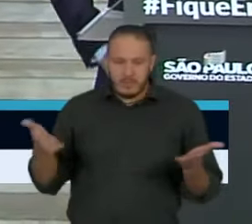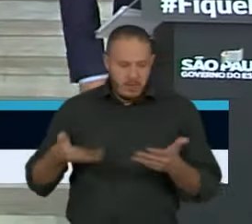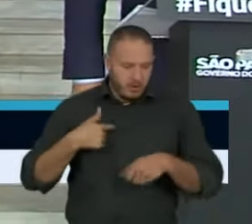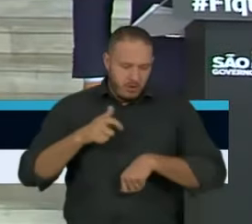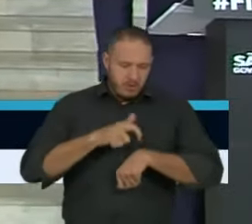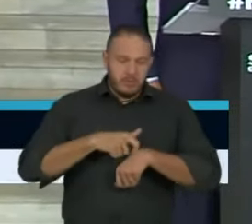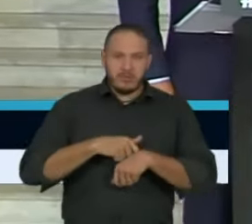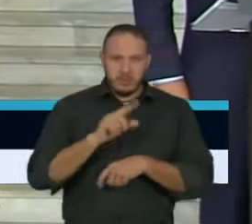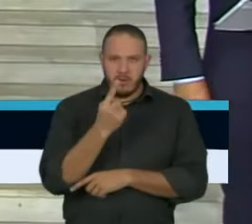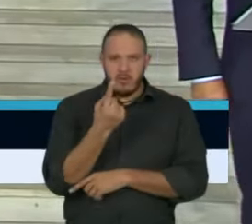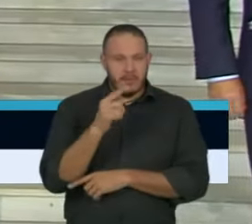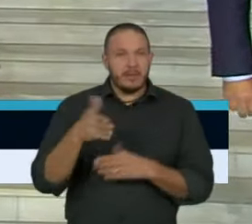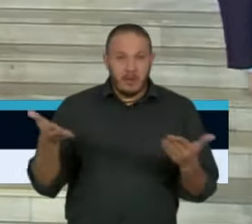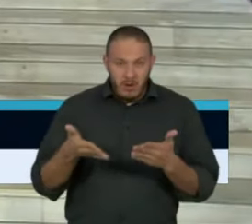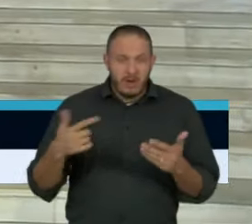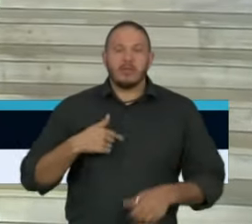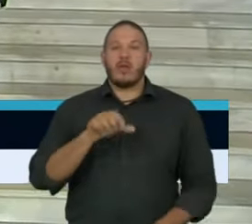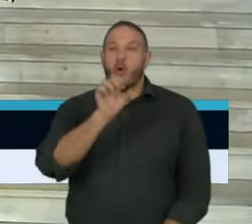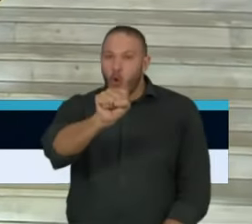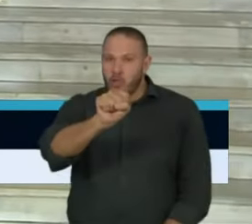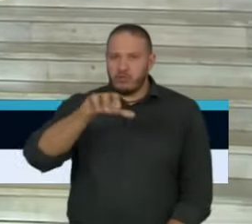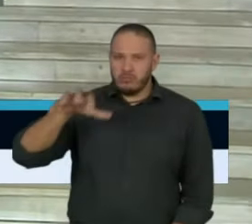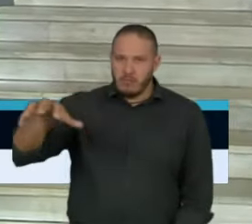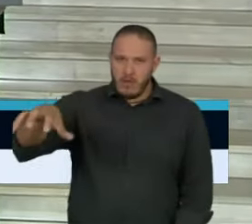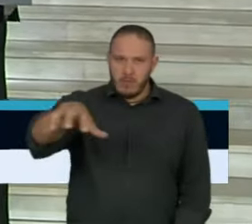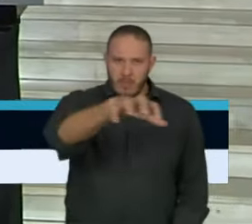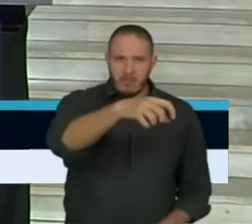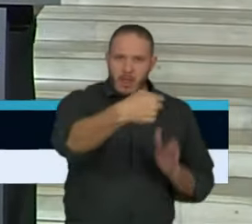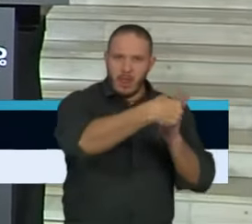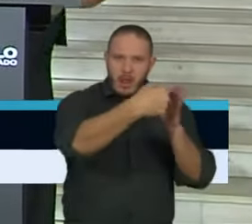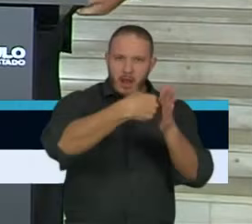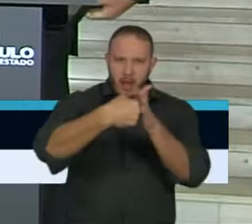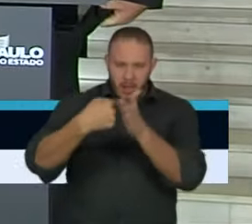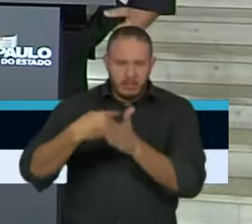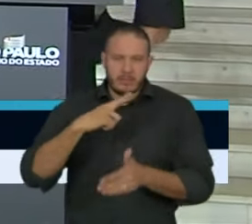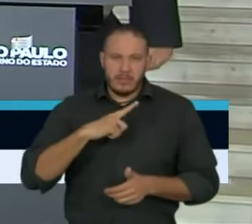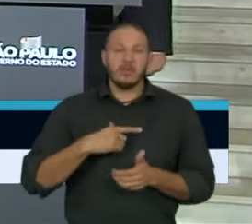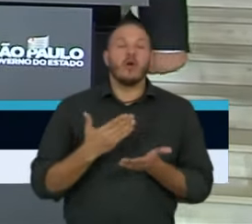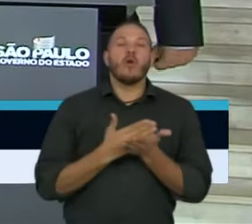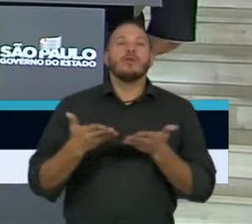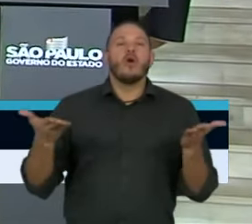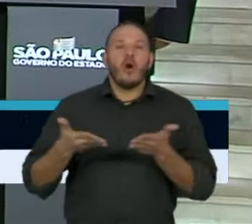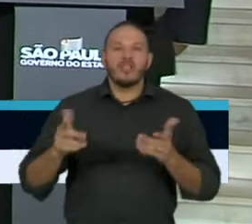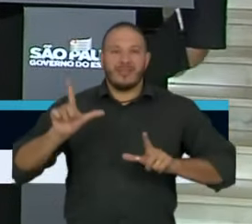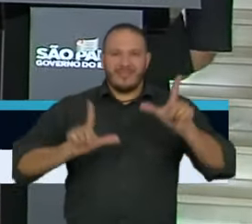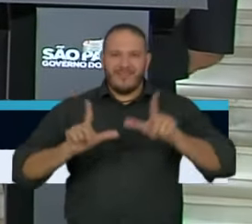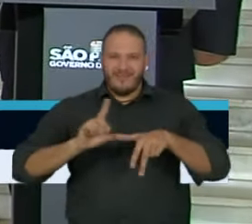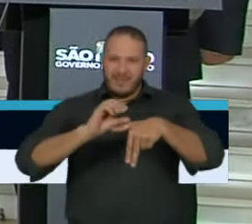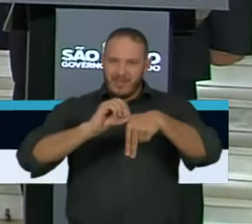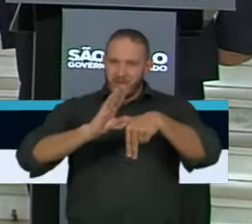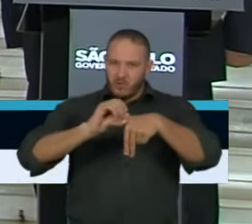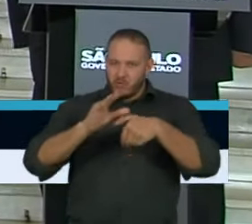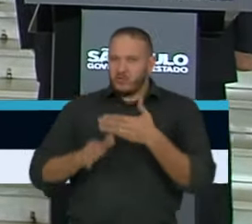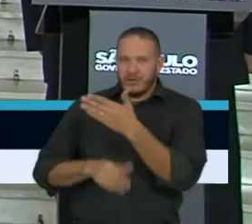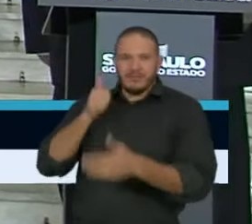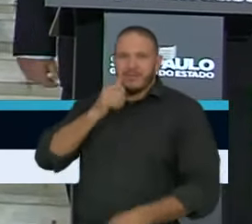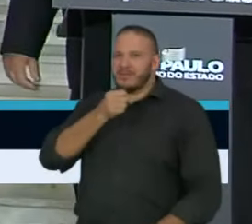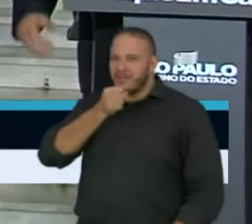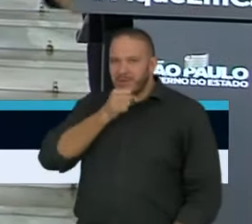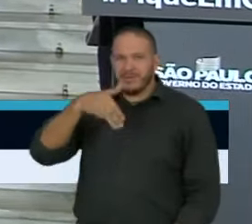perguntas. Nós temos 8 veículos de comunicação aqui inscritos. Começamos hoje com a TV Cultura, Maria Manso.